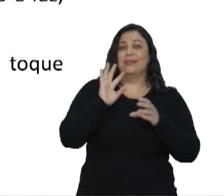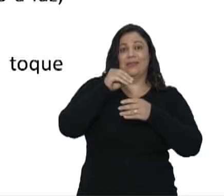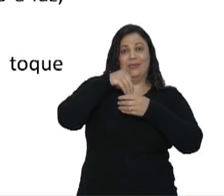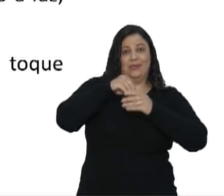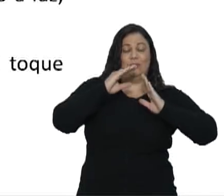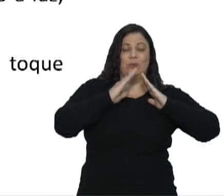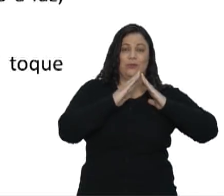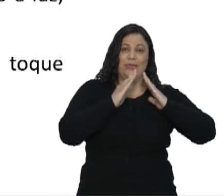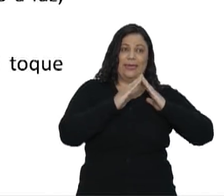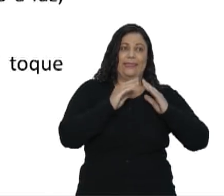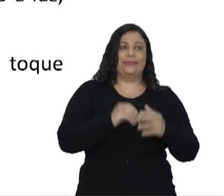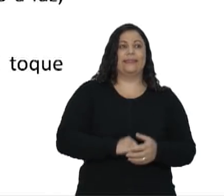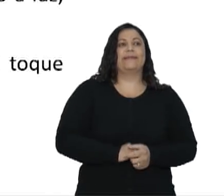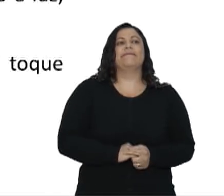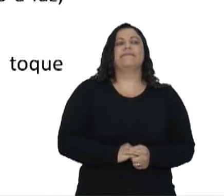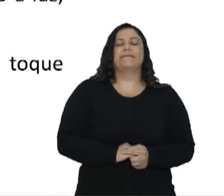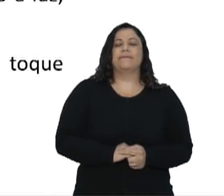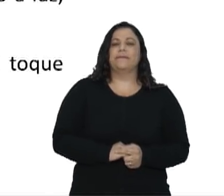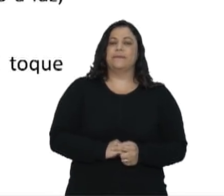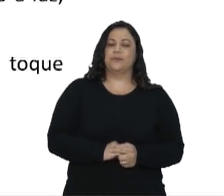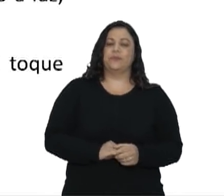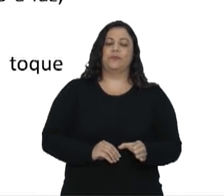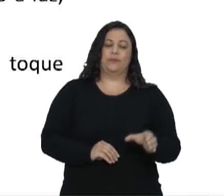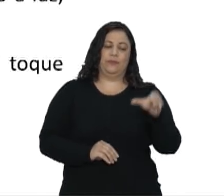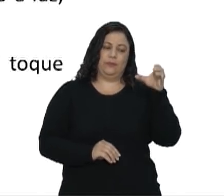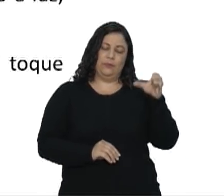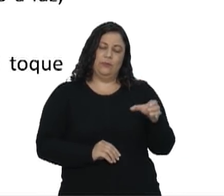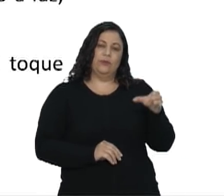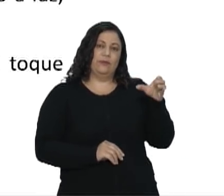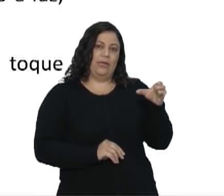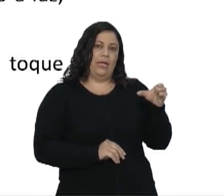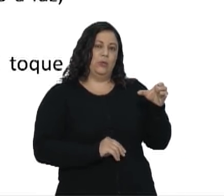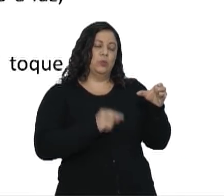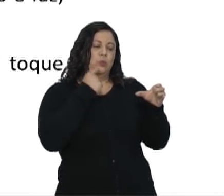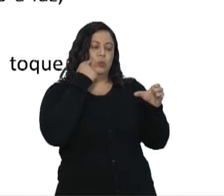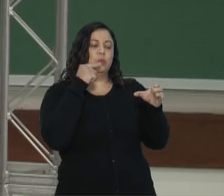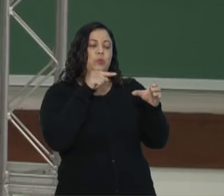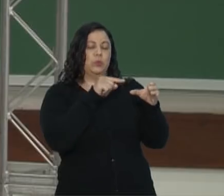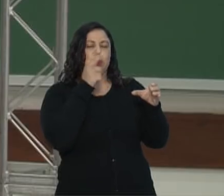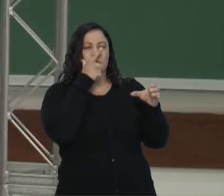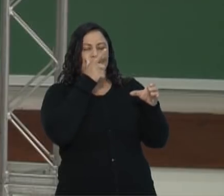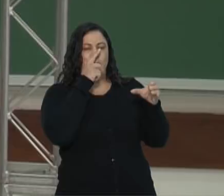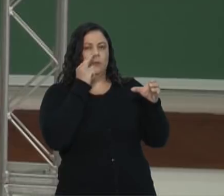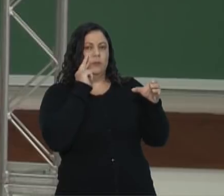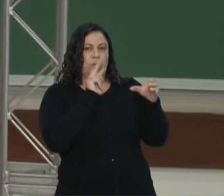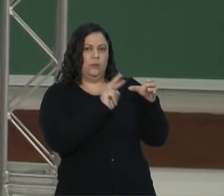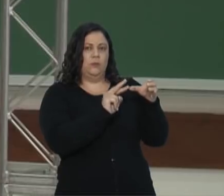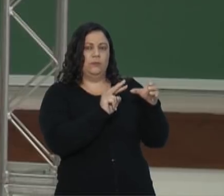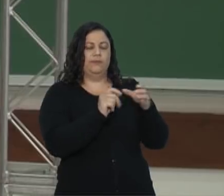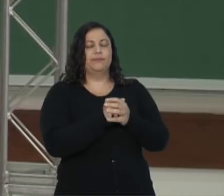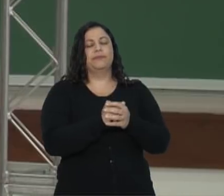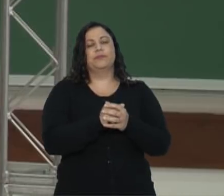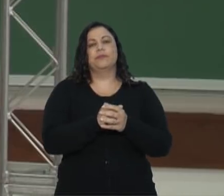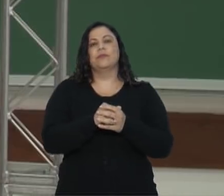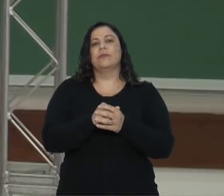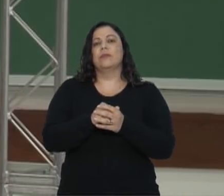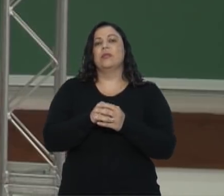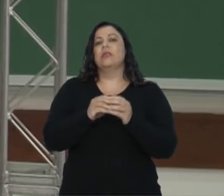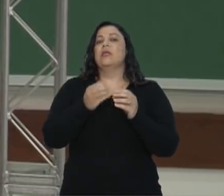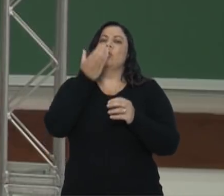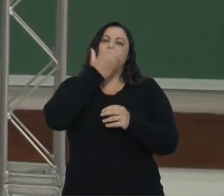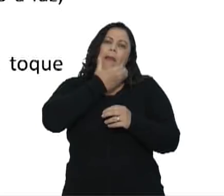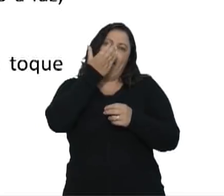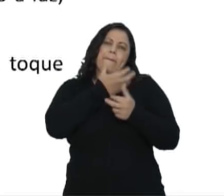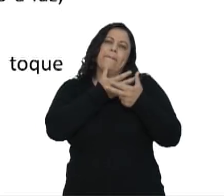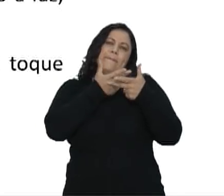Um recipiente, um frasco transparente com tampa e cascas de fruta. Então, olha o procedimento passo a